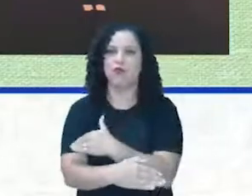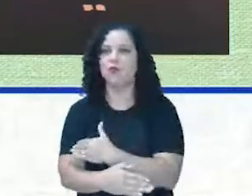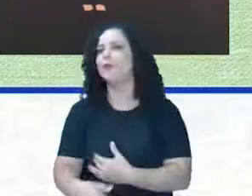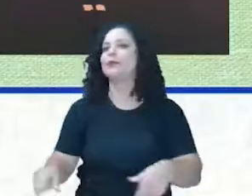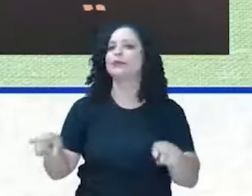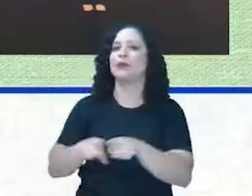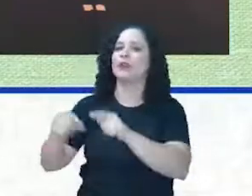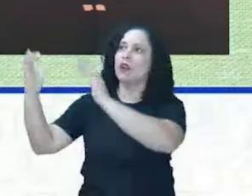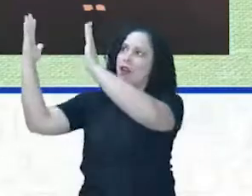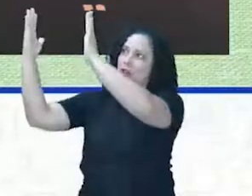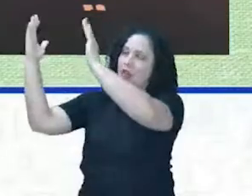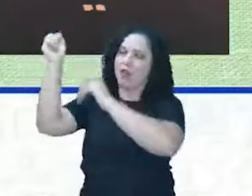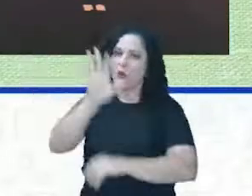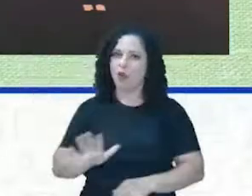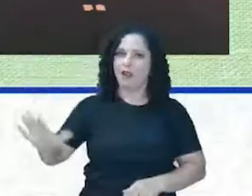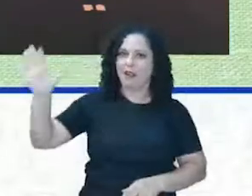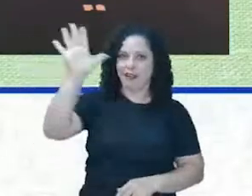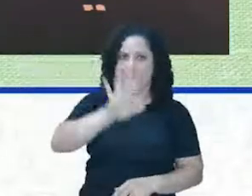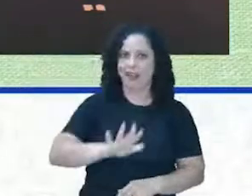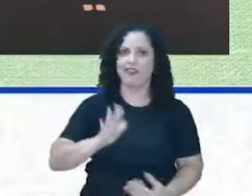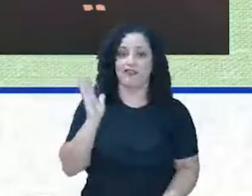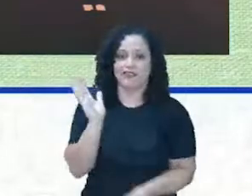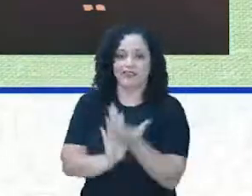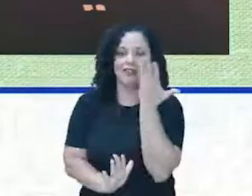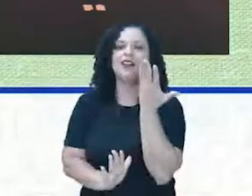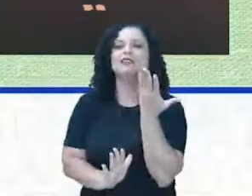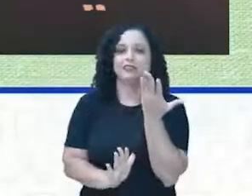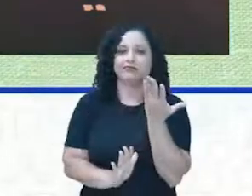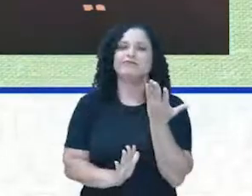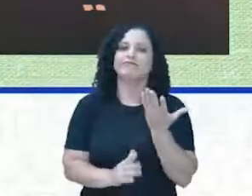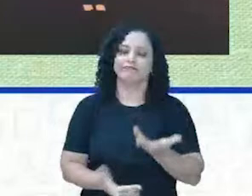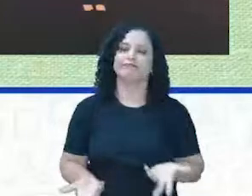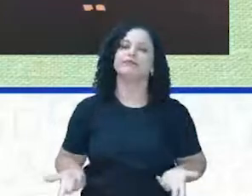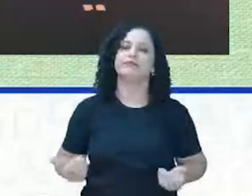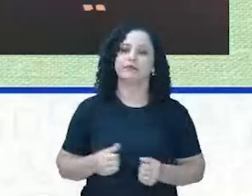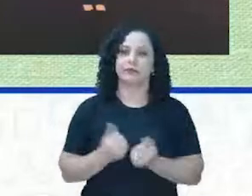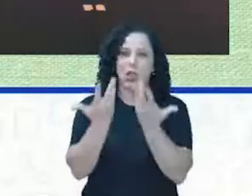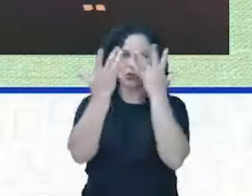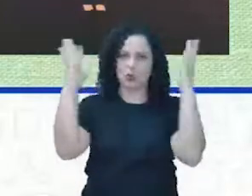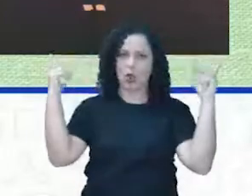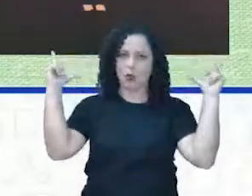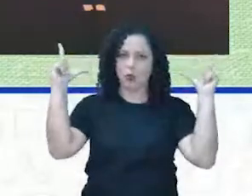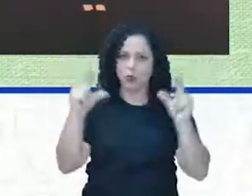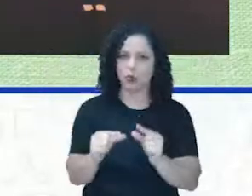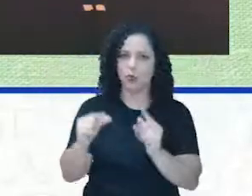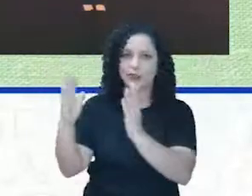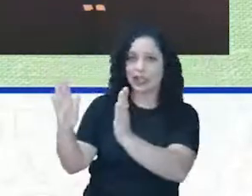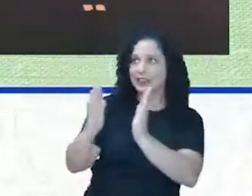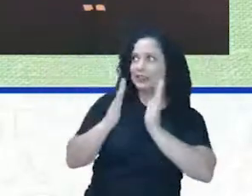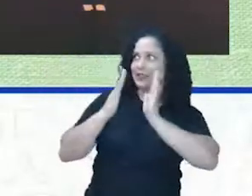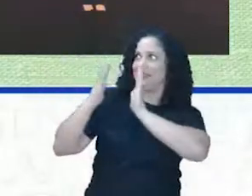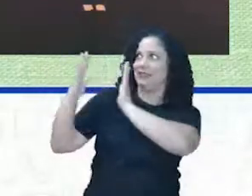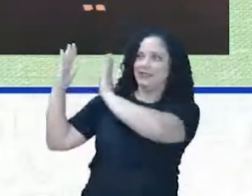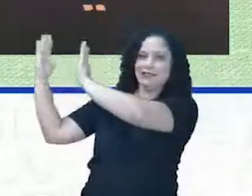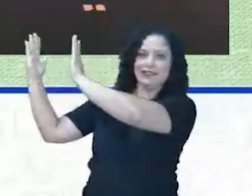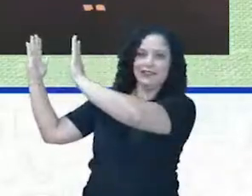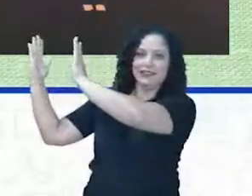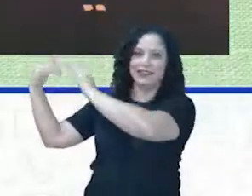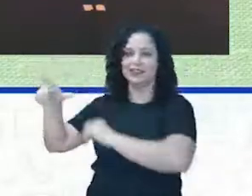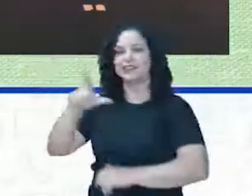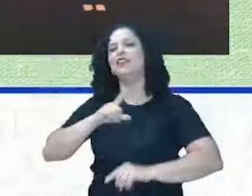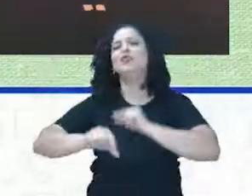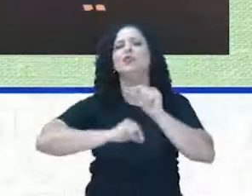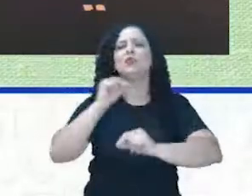consegue ver que é um espaço totalmente alterado, né? O mínimo de elemento natural. E na última imagem, nós temos uma estrada. Então,